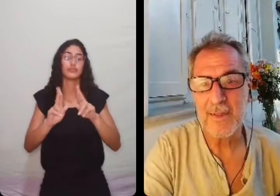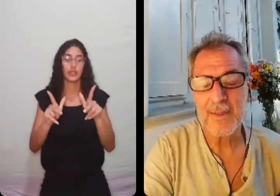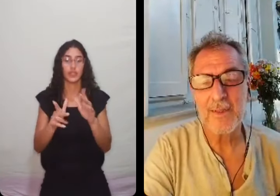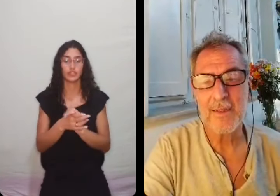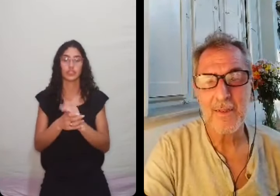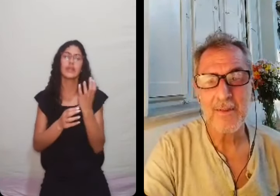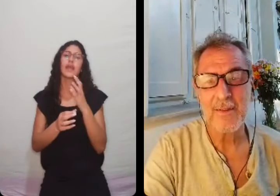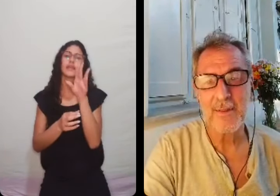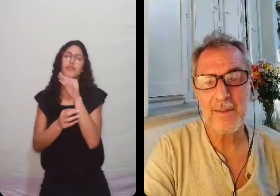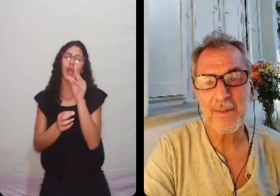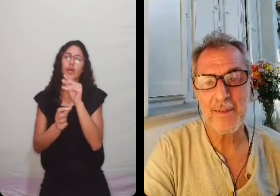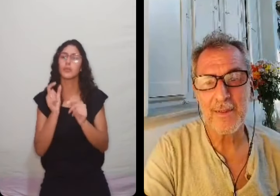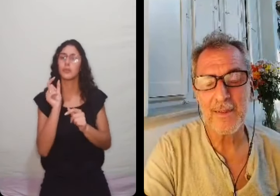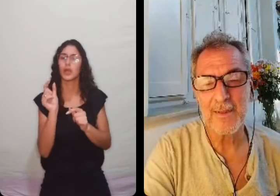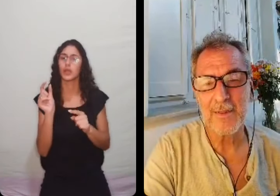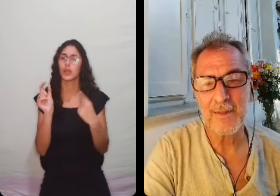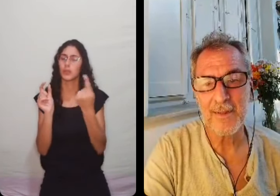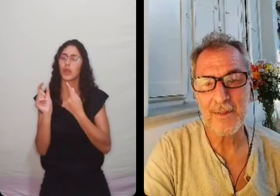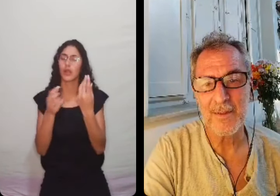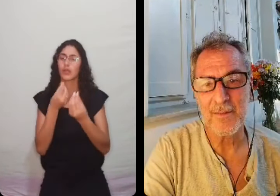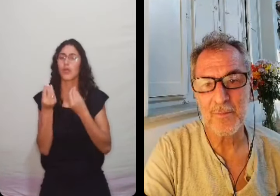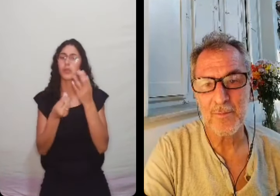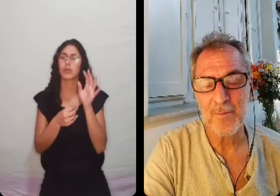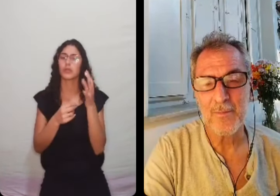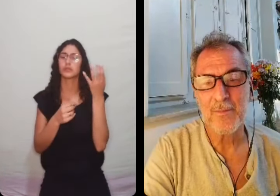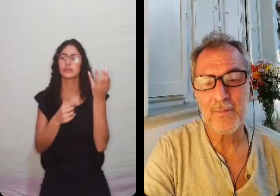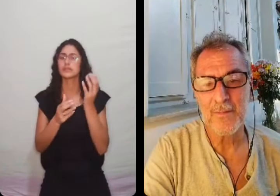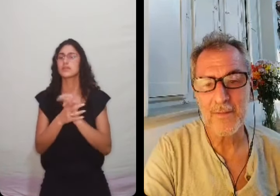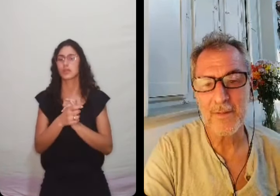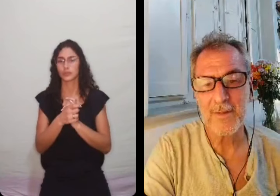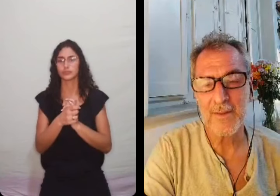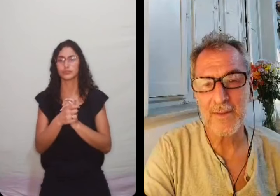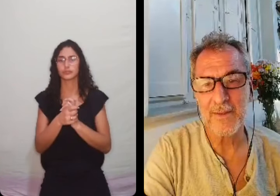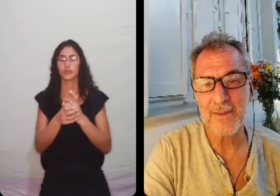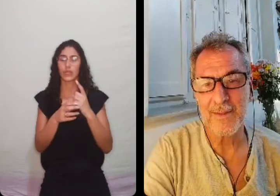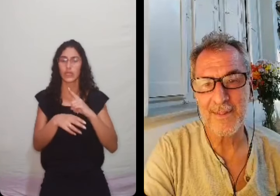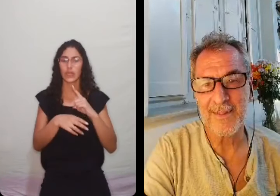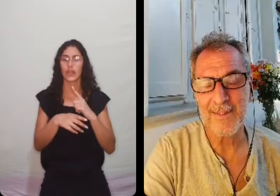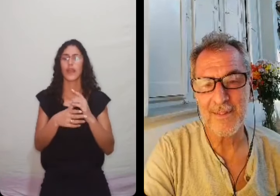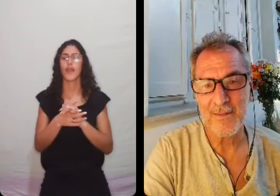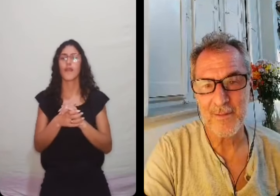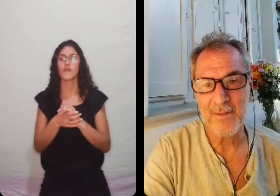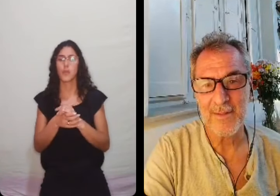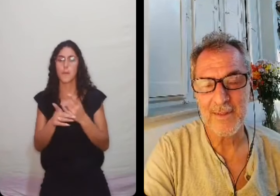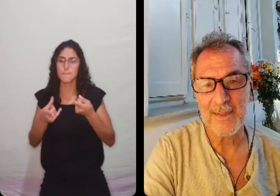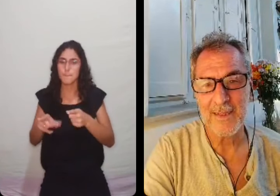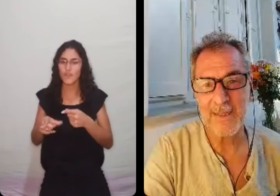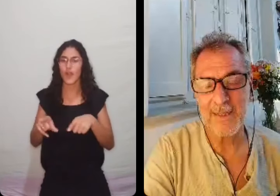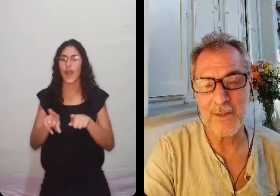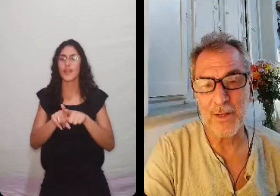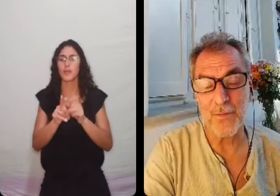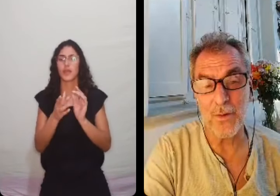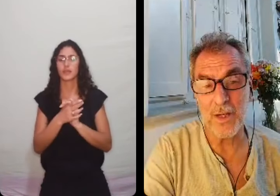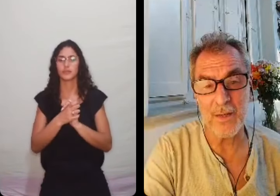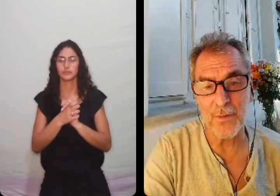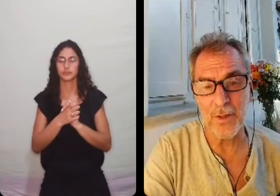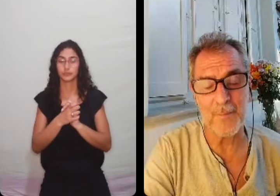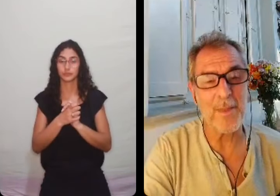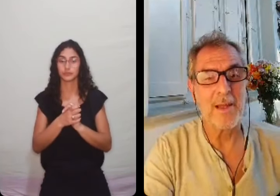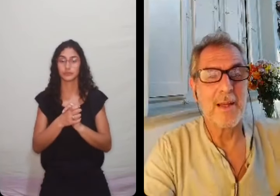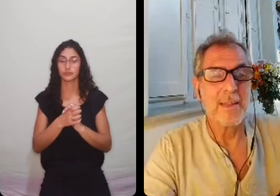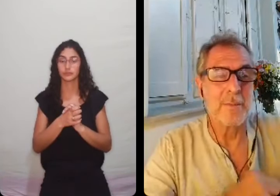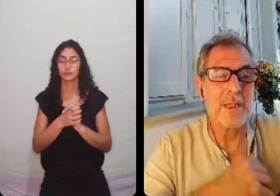um pouquinho sobre isso, assim, em receber, ser afetado e poder provocar, né, Norberto? Sim, o que foi,